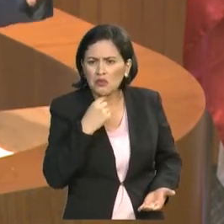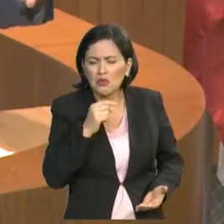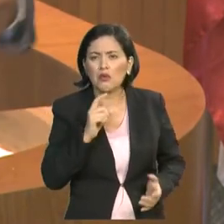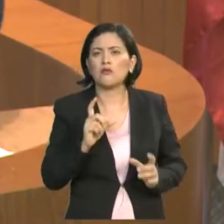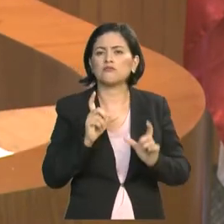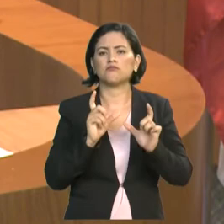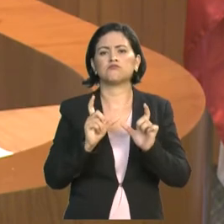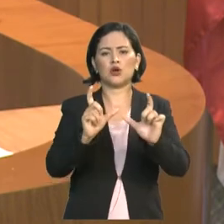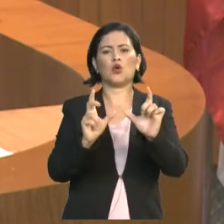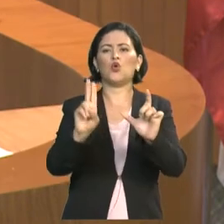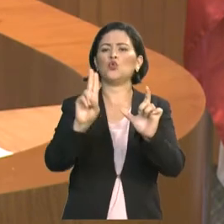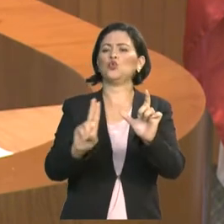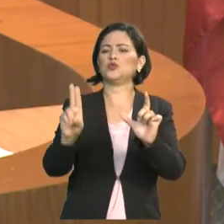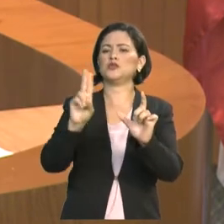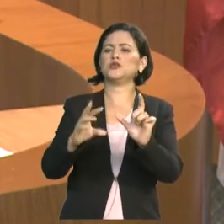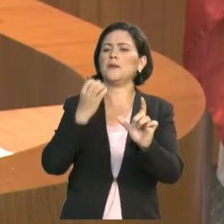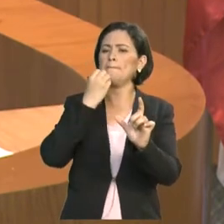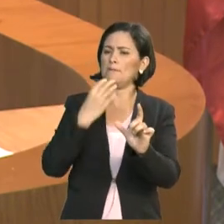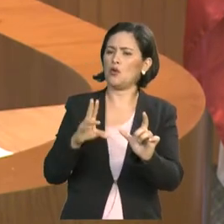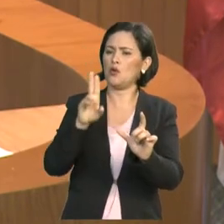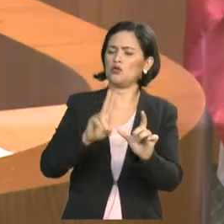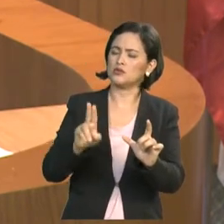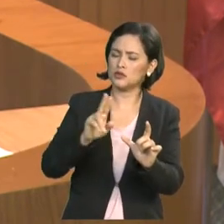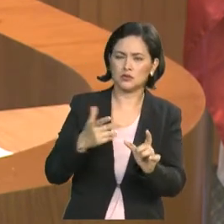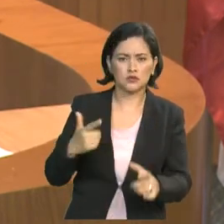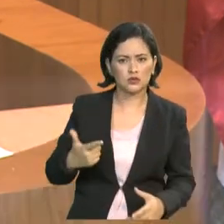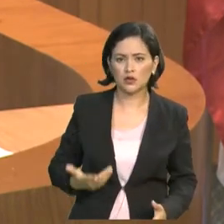que foram doados por empresários, em utilização.